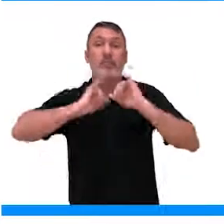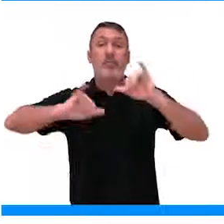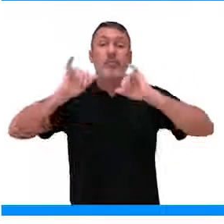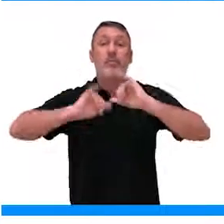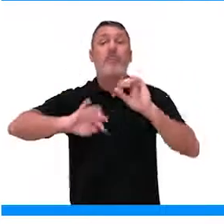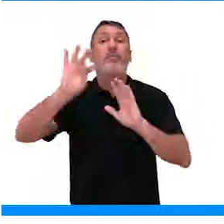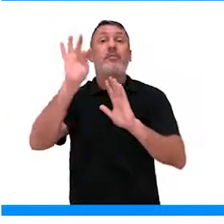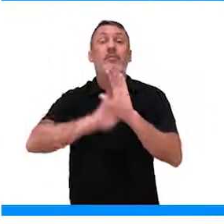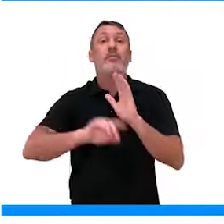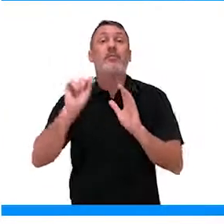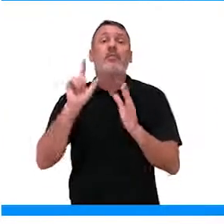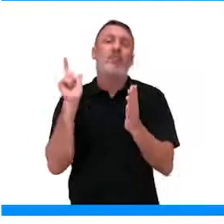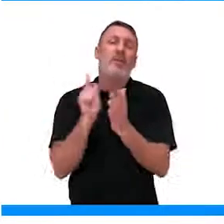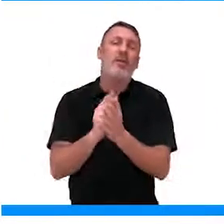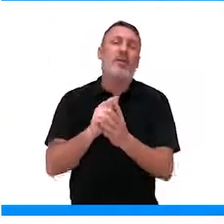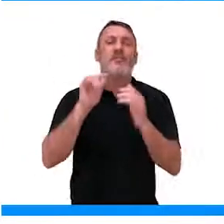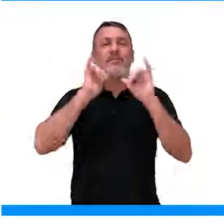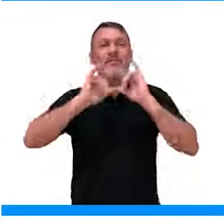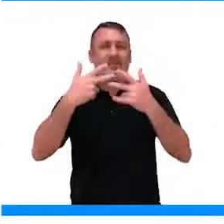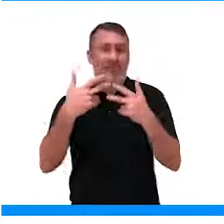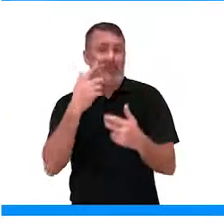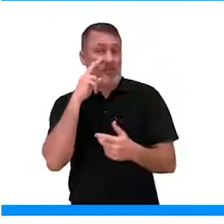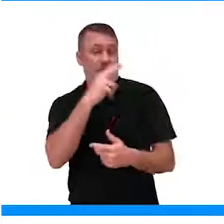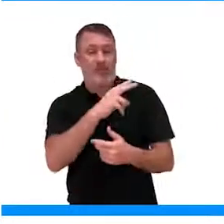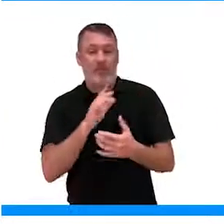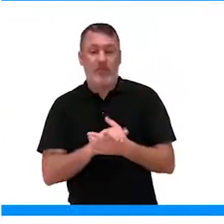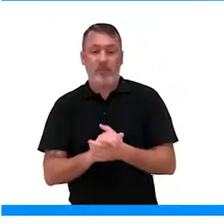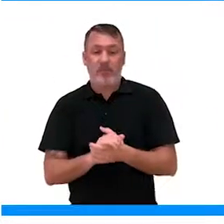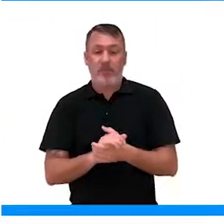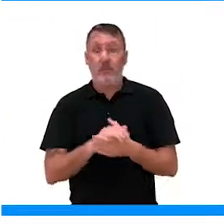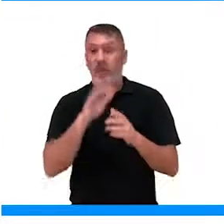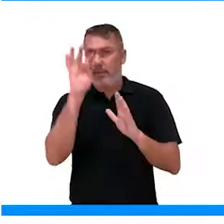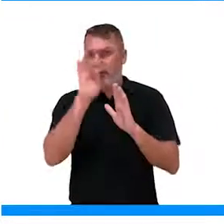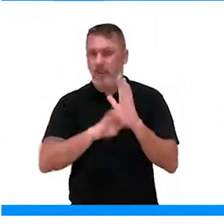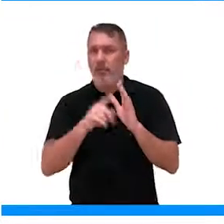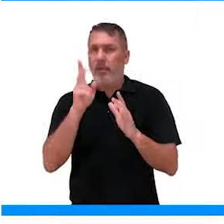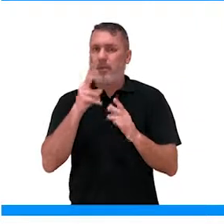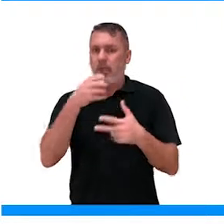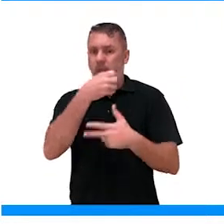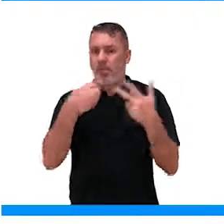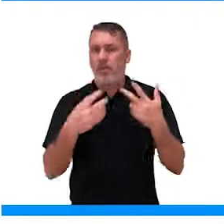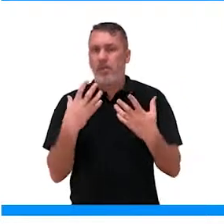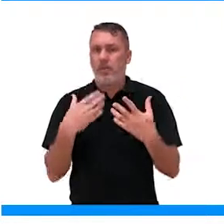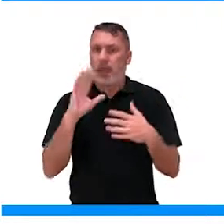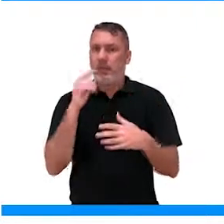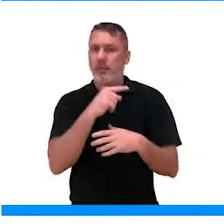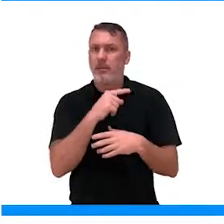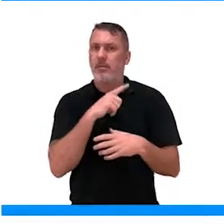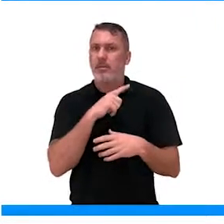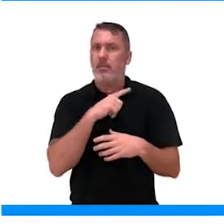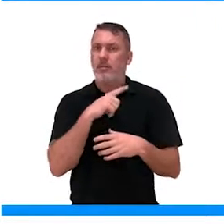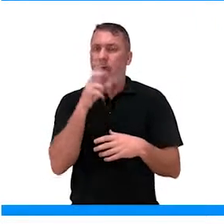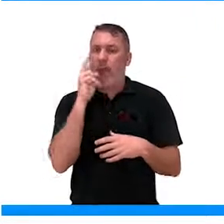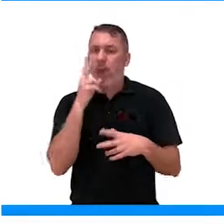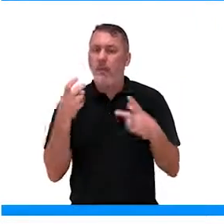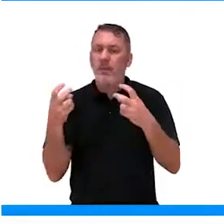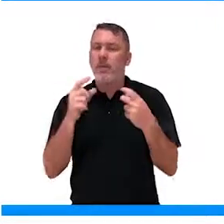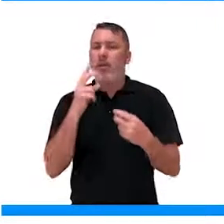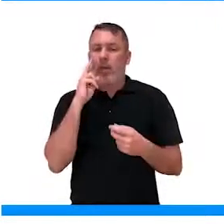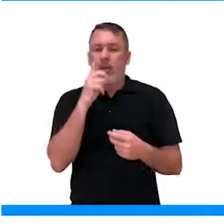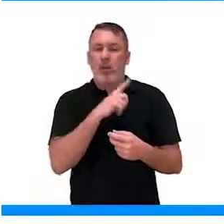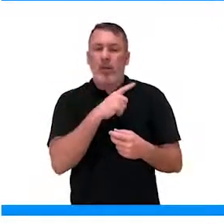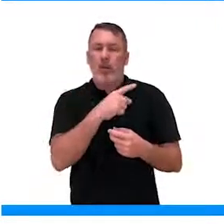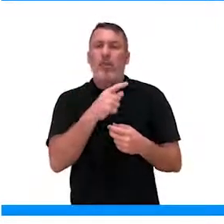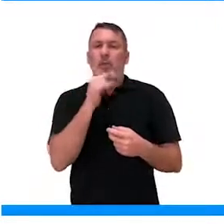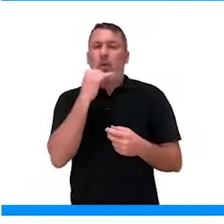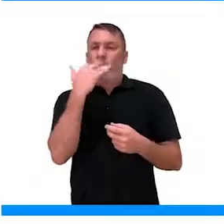gente tem também o texto publicitário, né? No texto publicitário, que é um texto que cai muito no Enem, é bom a gente sempre observar o